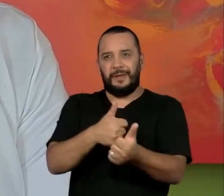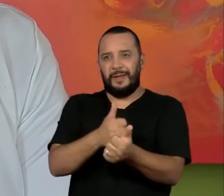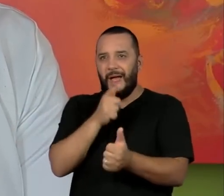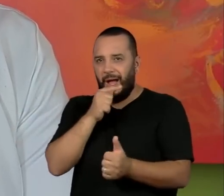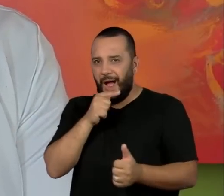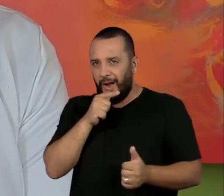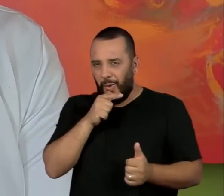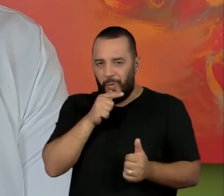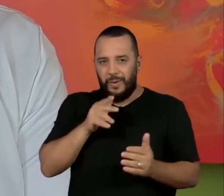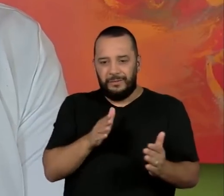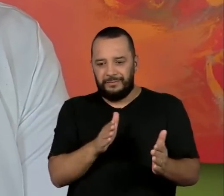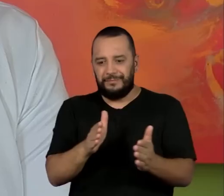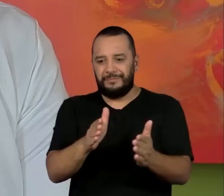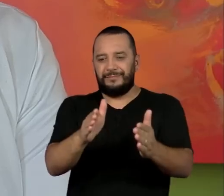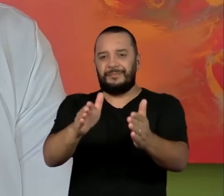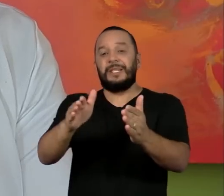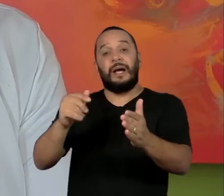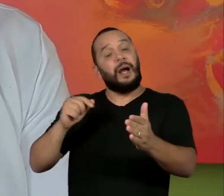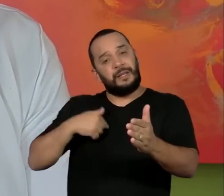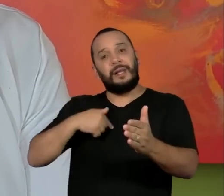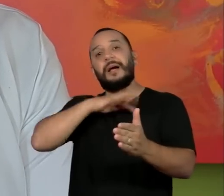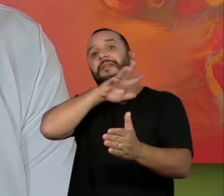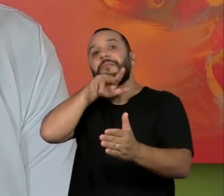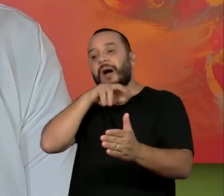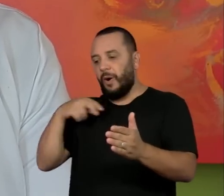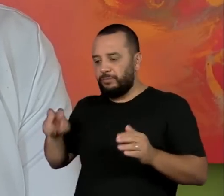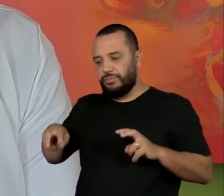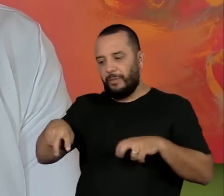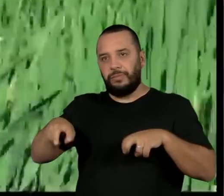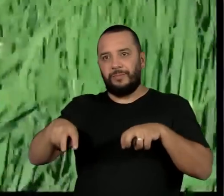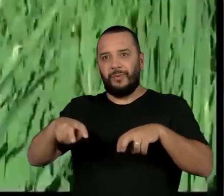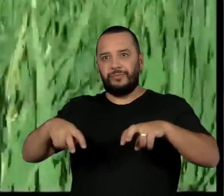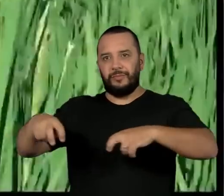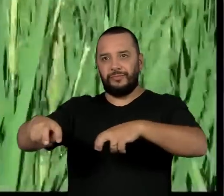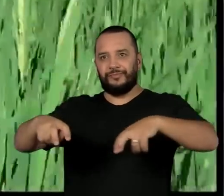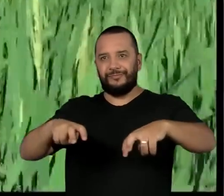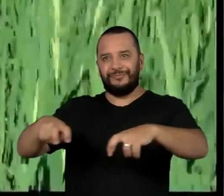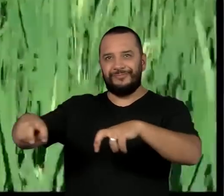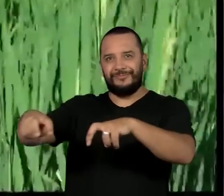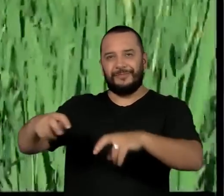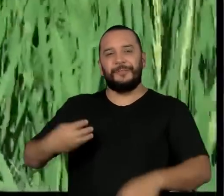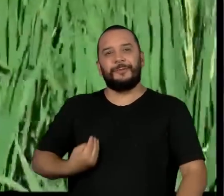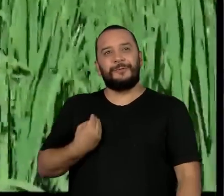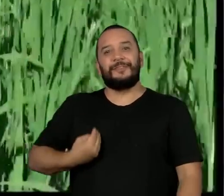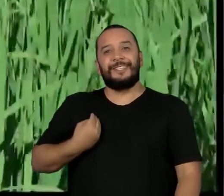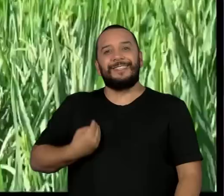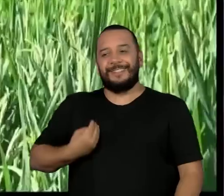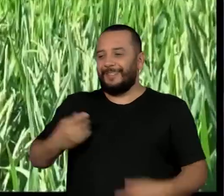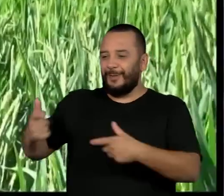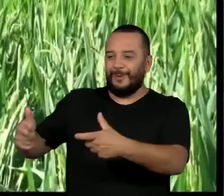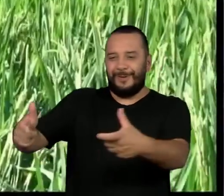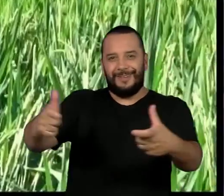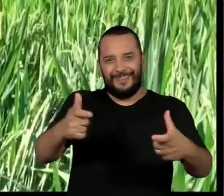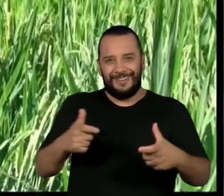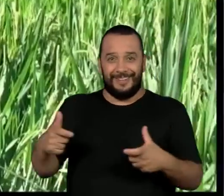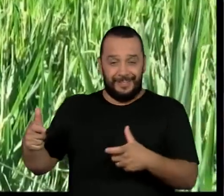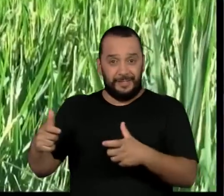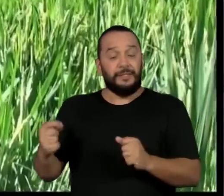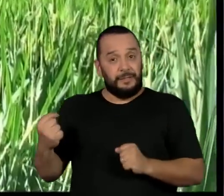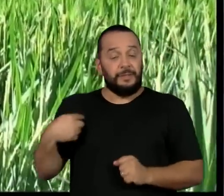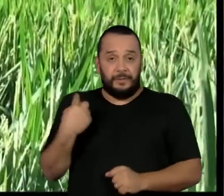de água, traz os animais, traz vida para aquele local, então é isso. E mesmo que a gente faça o